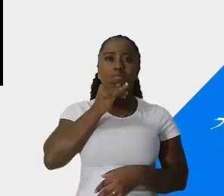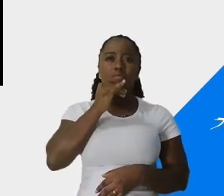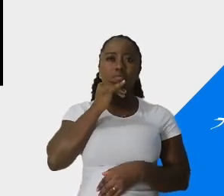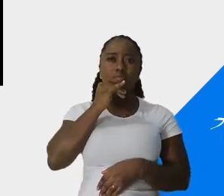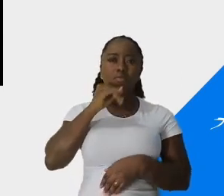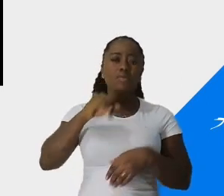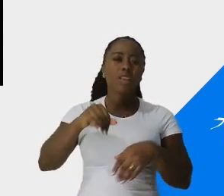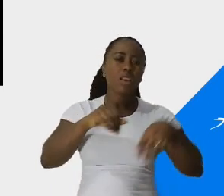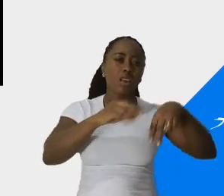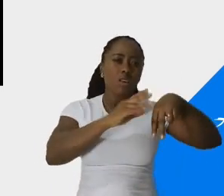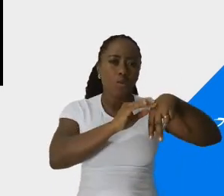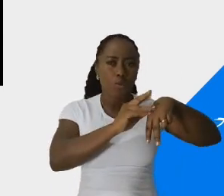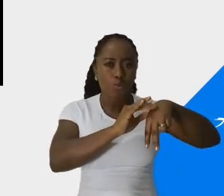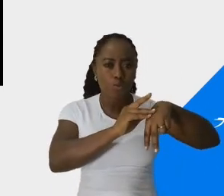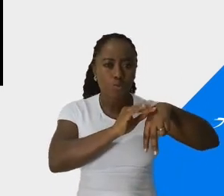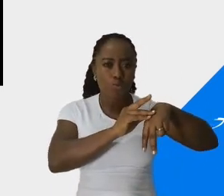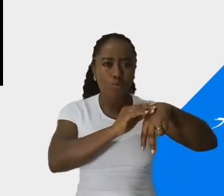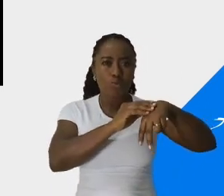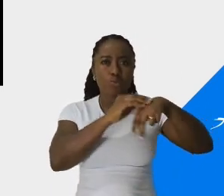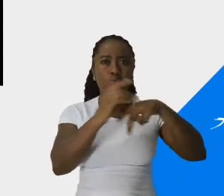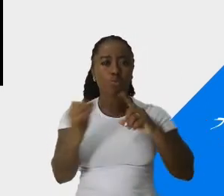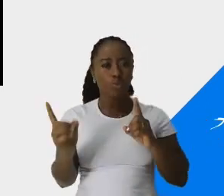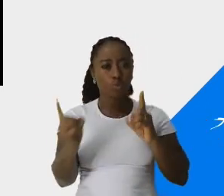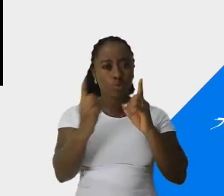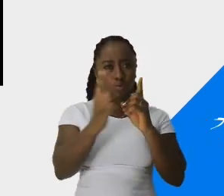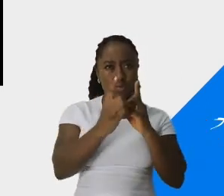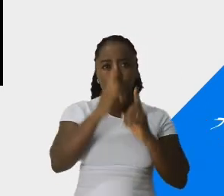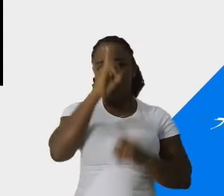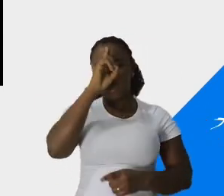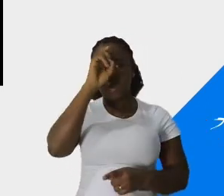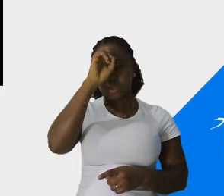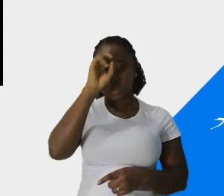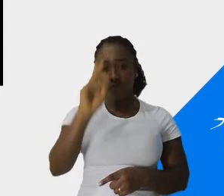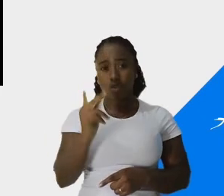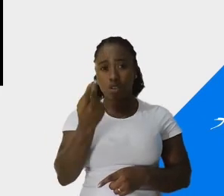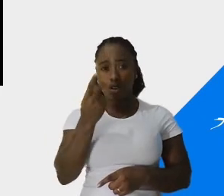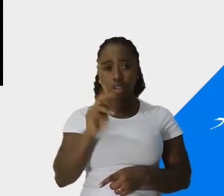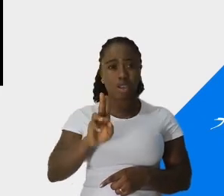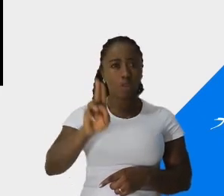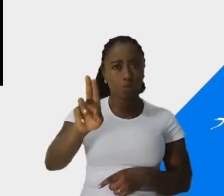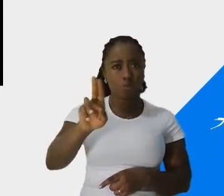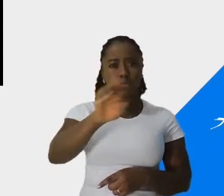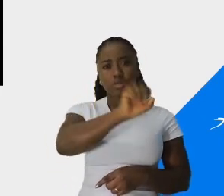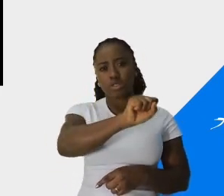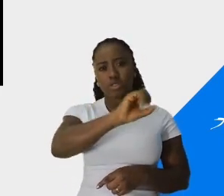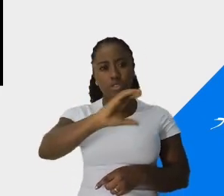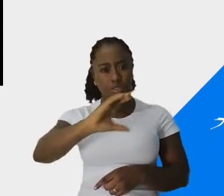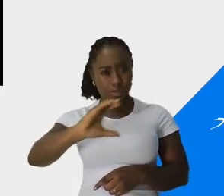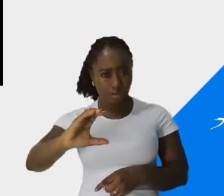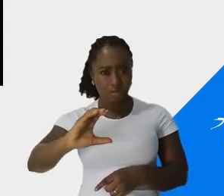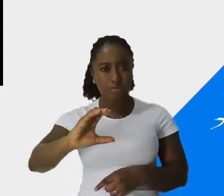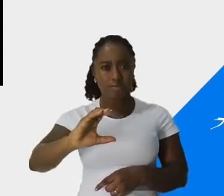no hospital, no HU, Universidade Federal de Santa Catarina, né, hospital universitário, de uma